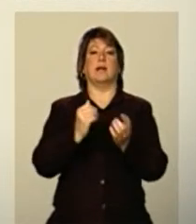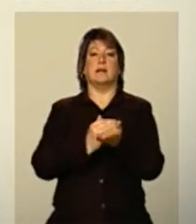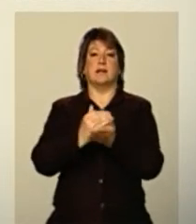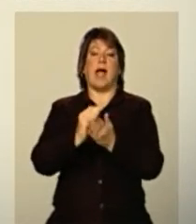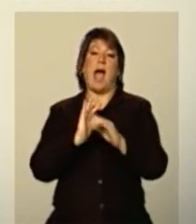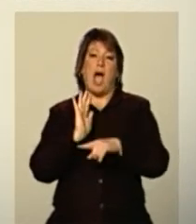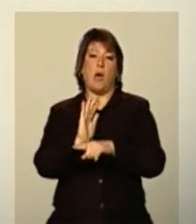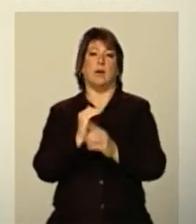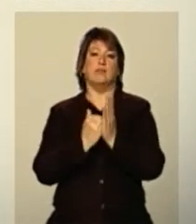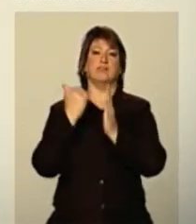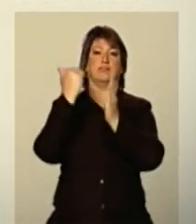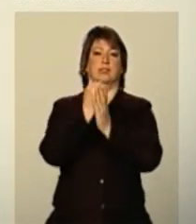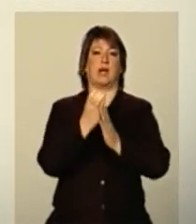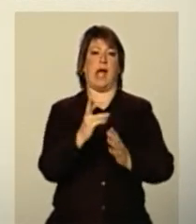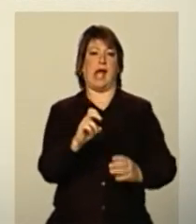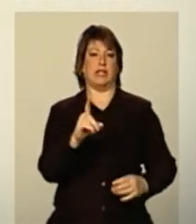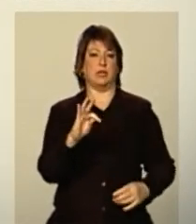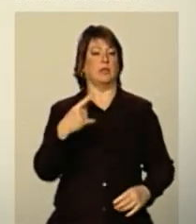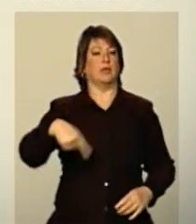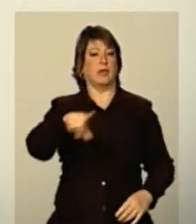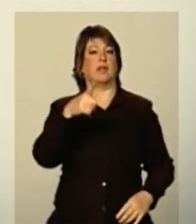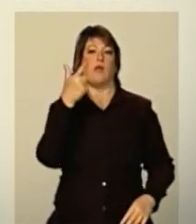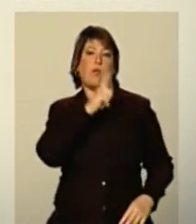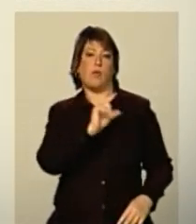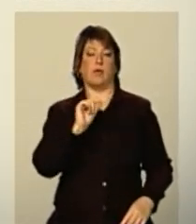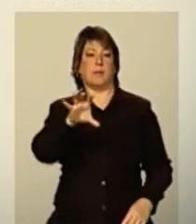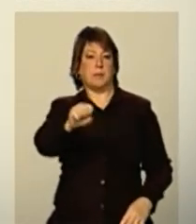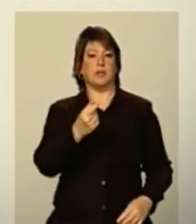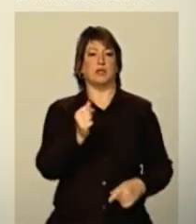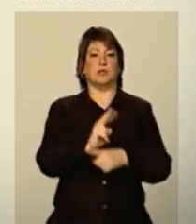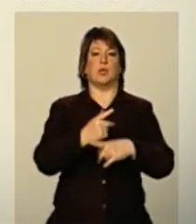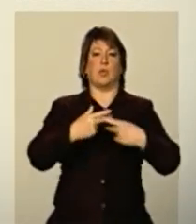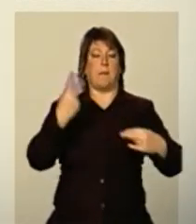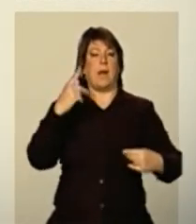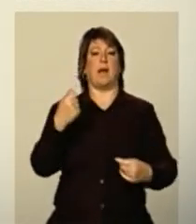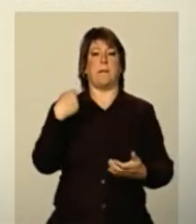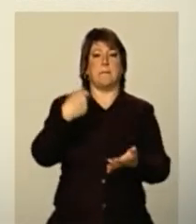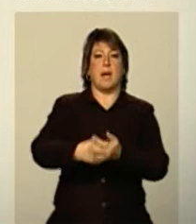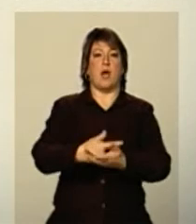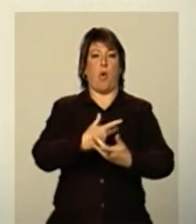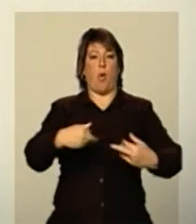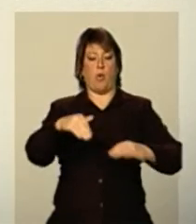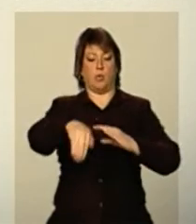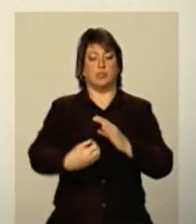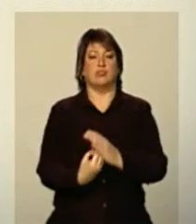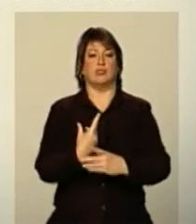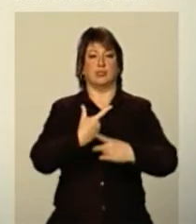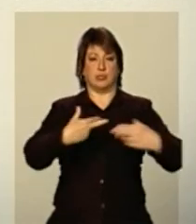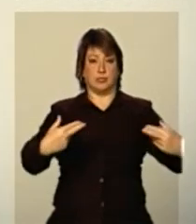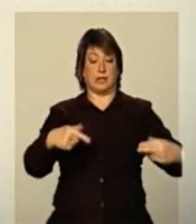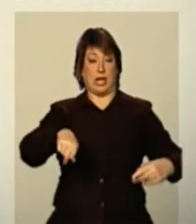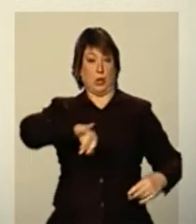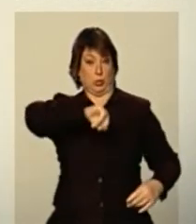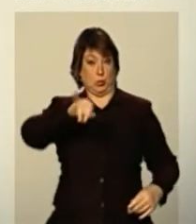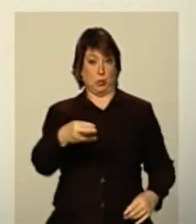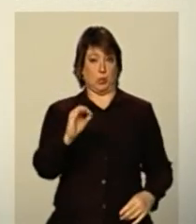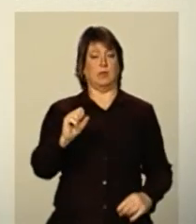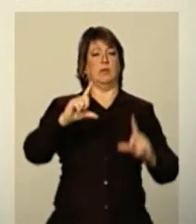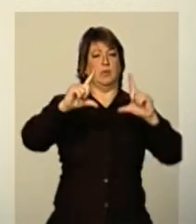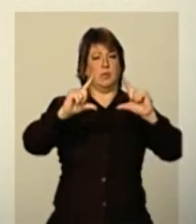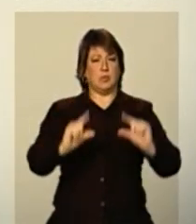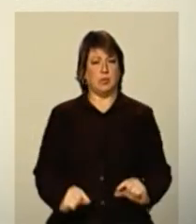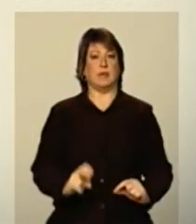aumentamos o crédito que eles terão para o custeio da produção. Além disso, os juros para esses empréstimos caíram